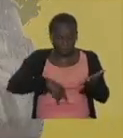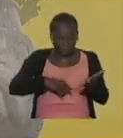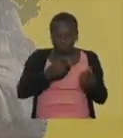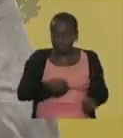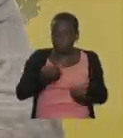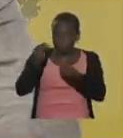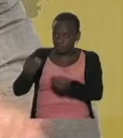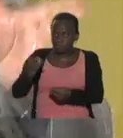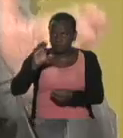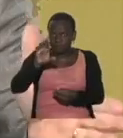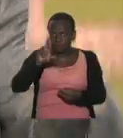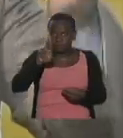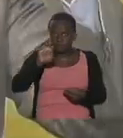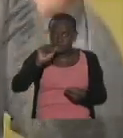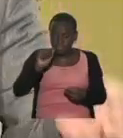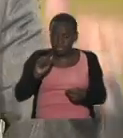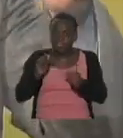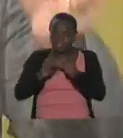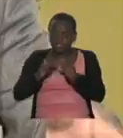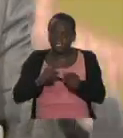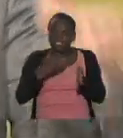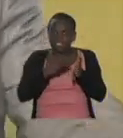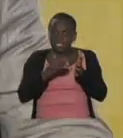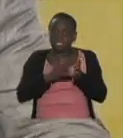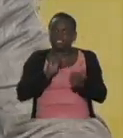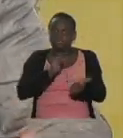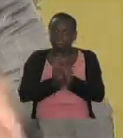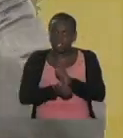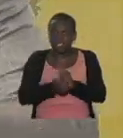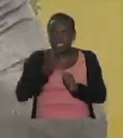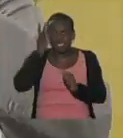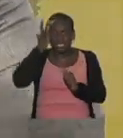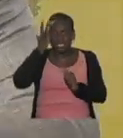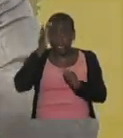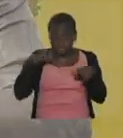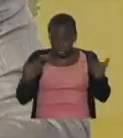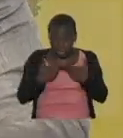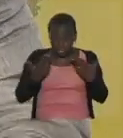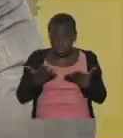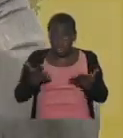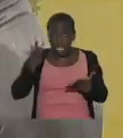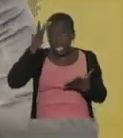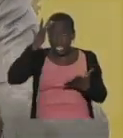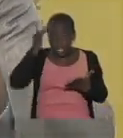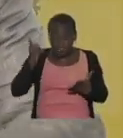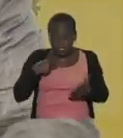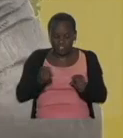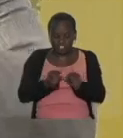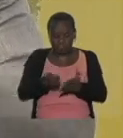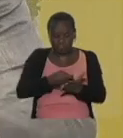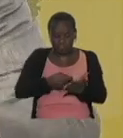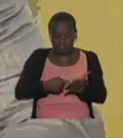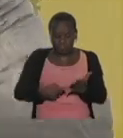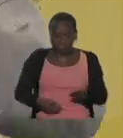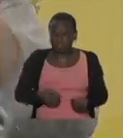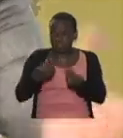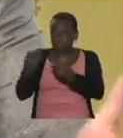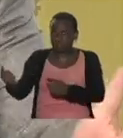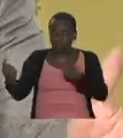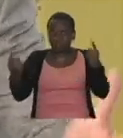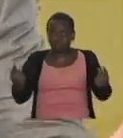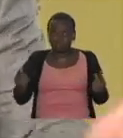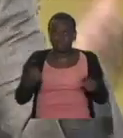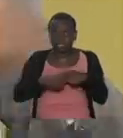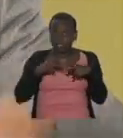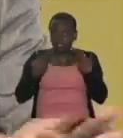Ofício pro Creia e fez um ofício pra secretaria de esporte no dia seguinte da audiência pública eu fiz esse Ofício pros dois já que Na